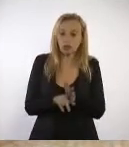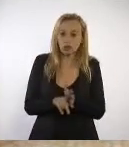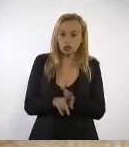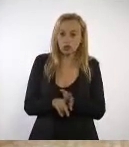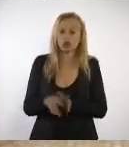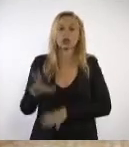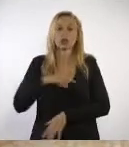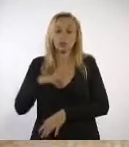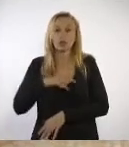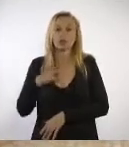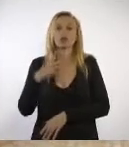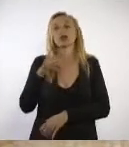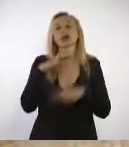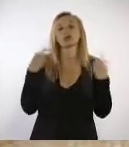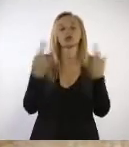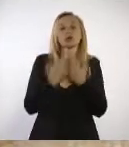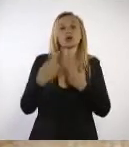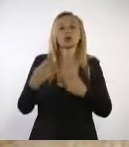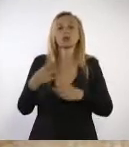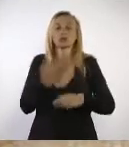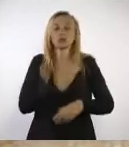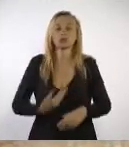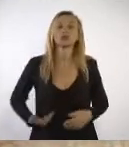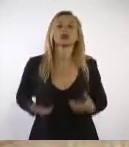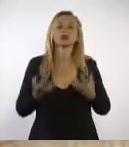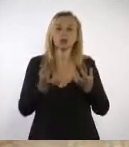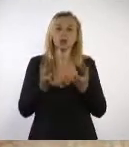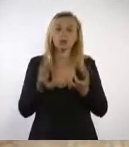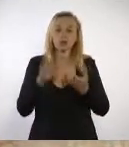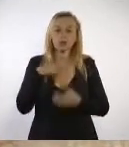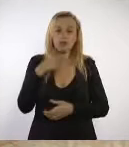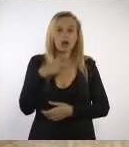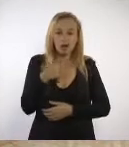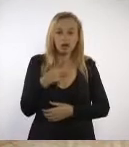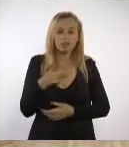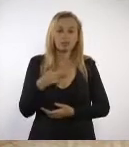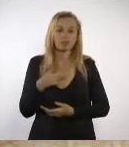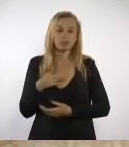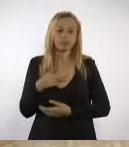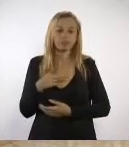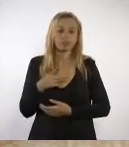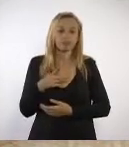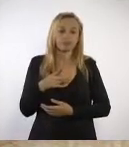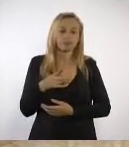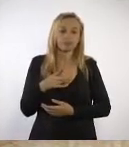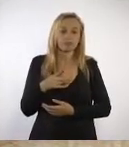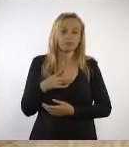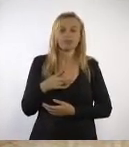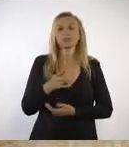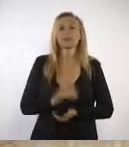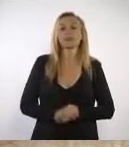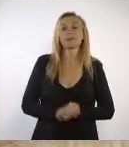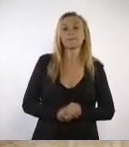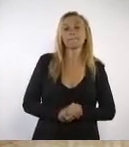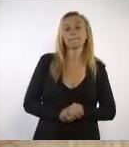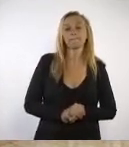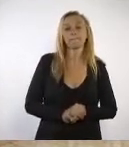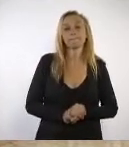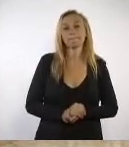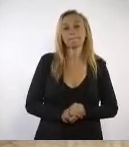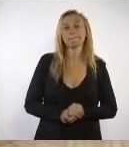própria audiência pública. Então, eu queria colocar essa minuta, porque, na verdade, é uma minuta ainda, é um rascunho, é um esboço, como elemento